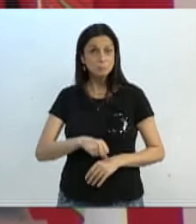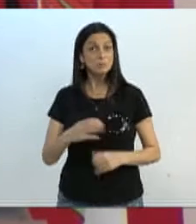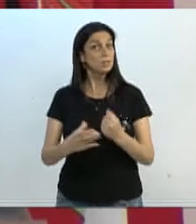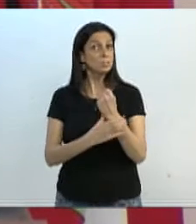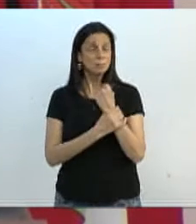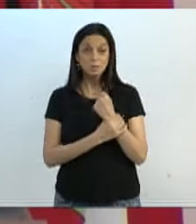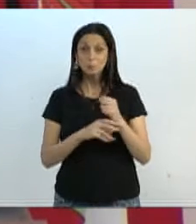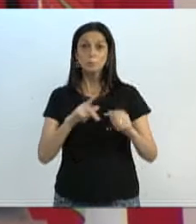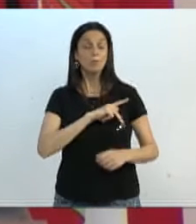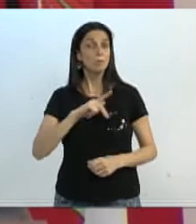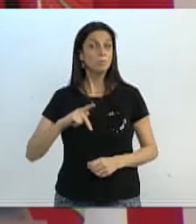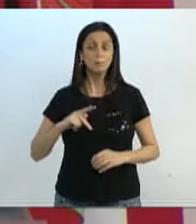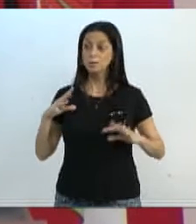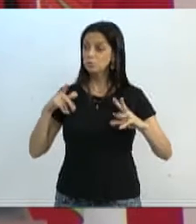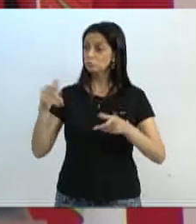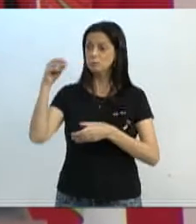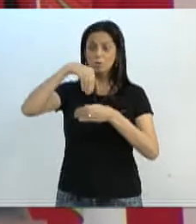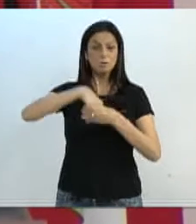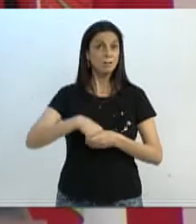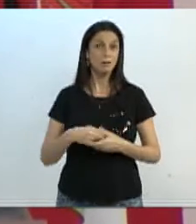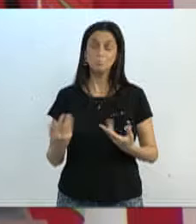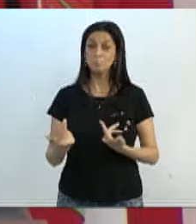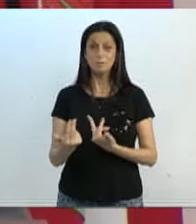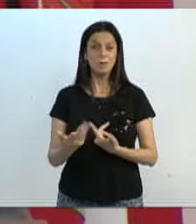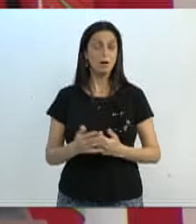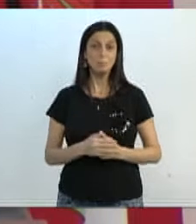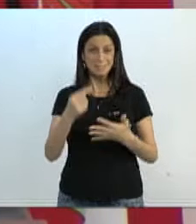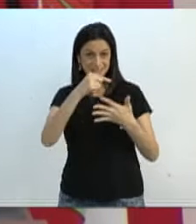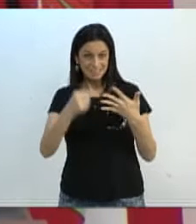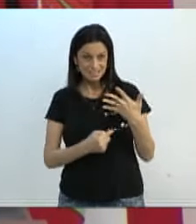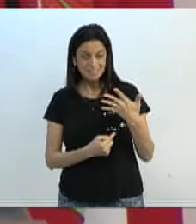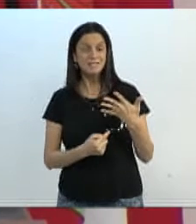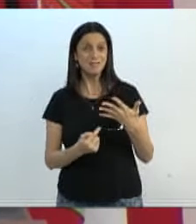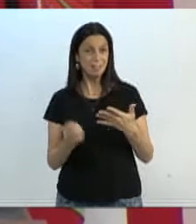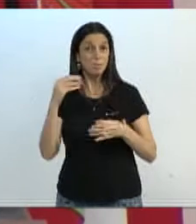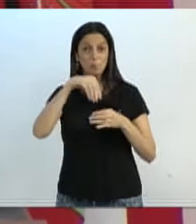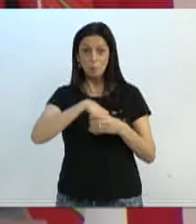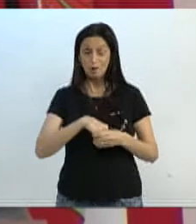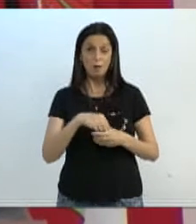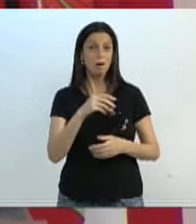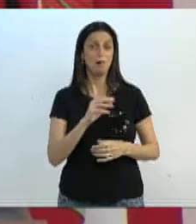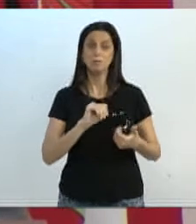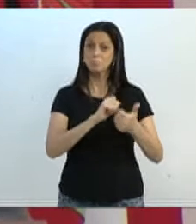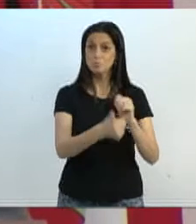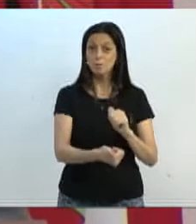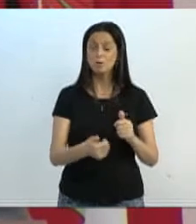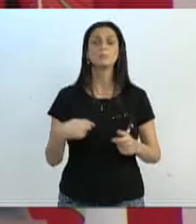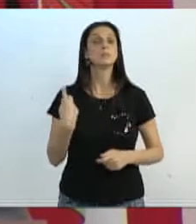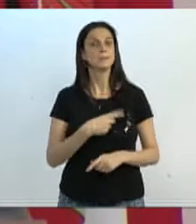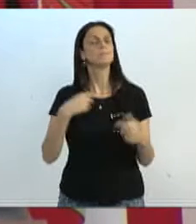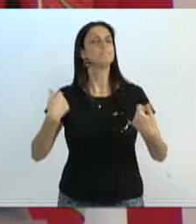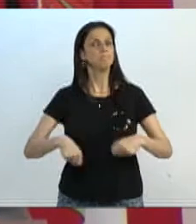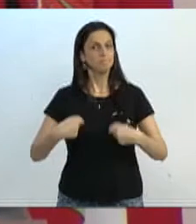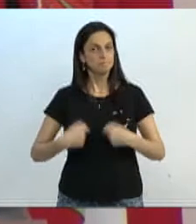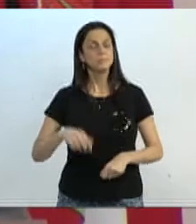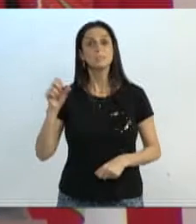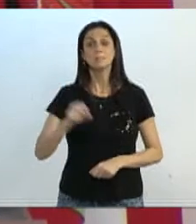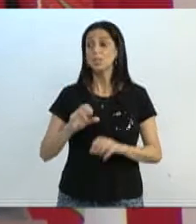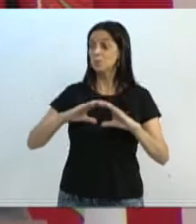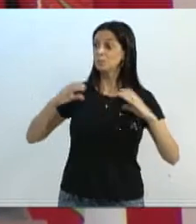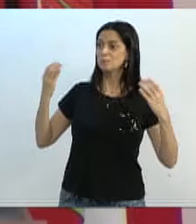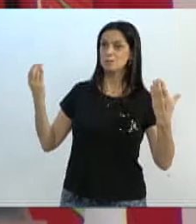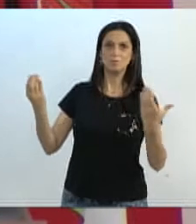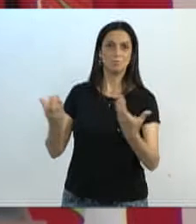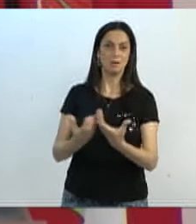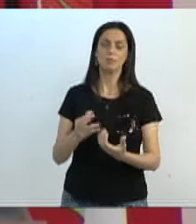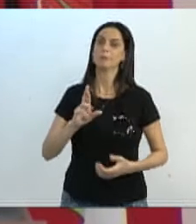é prevenção, é isso mesmo. É importantíssimo, né? E com certeza nós precisamos. E o estádio